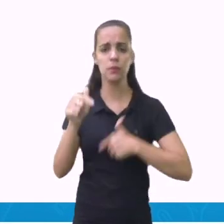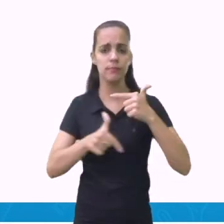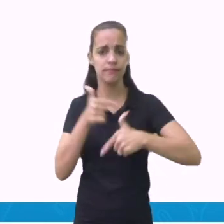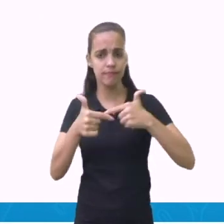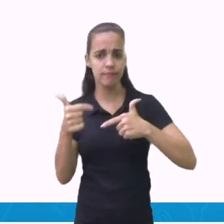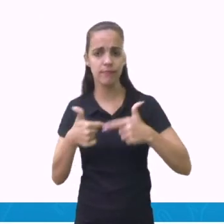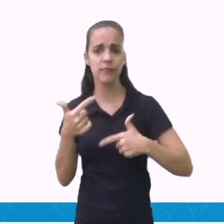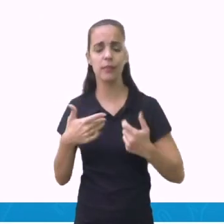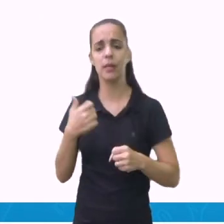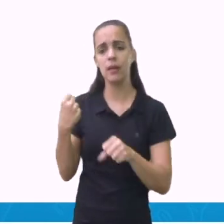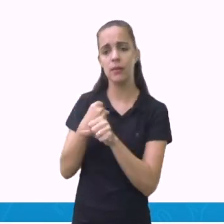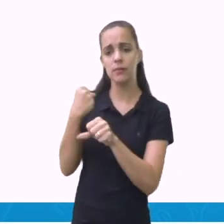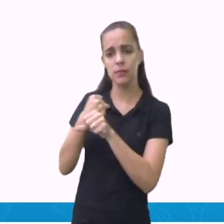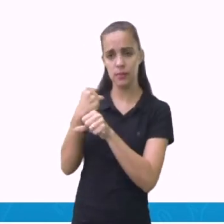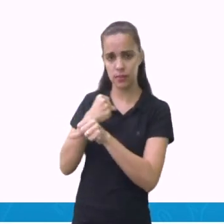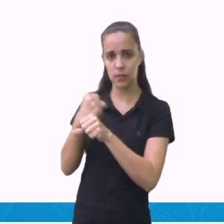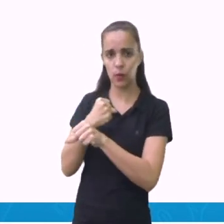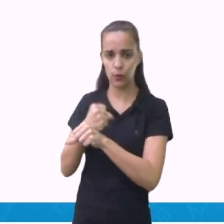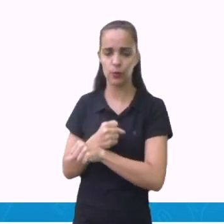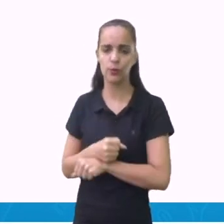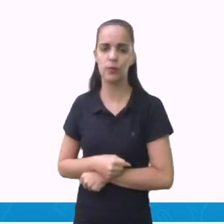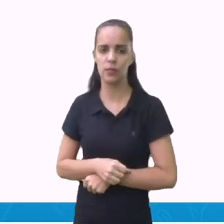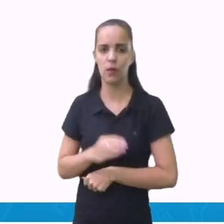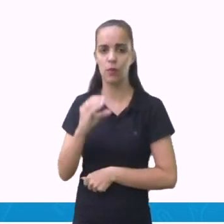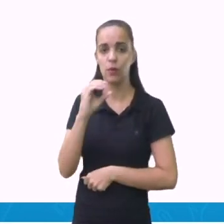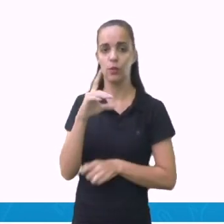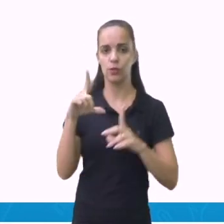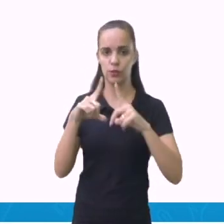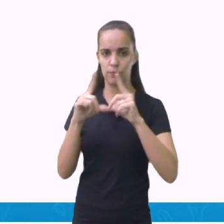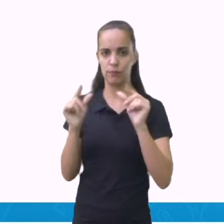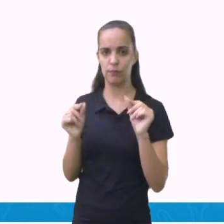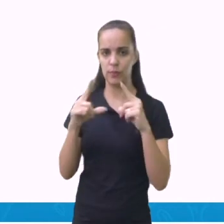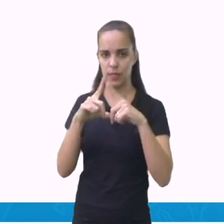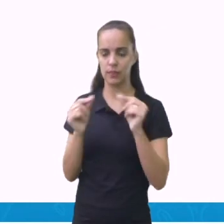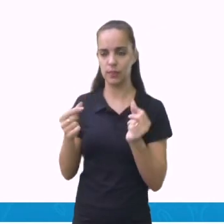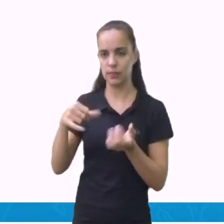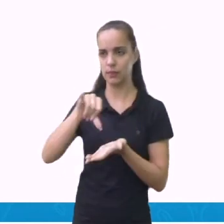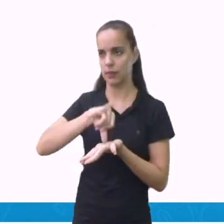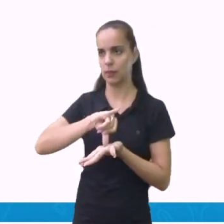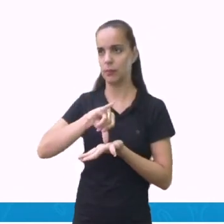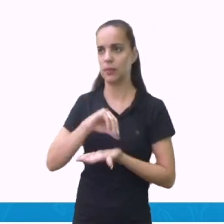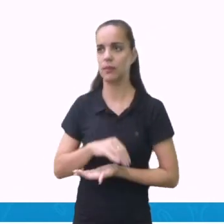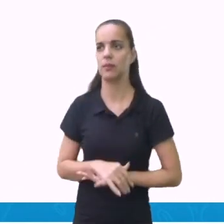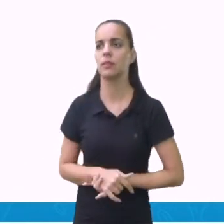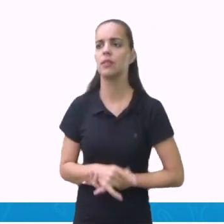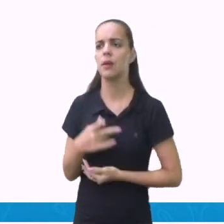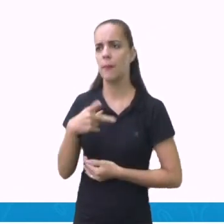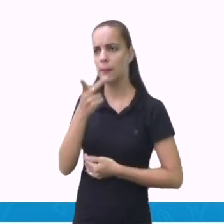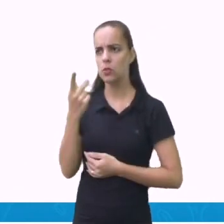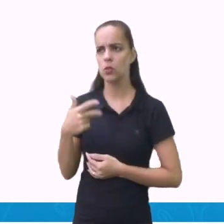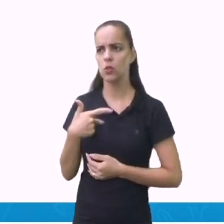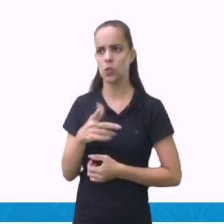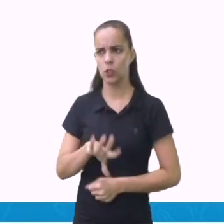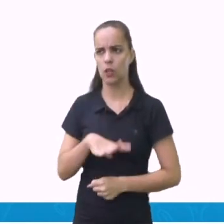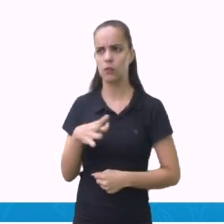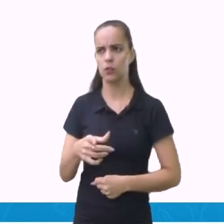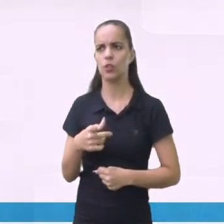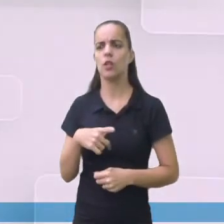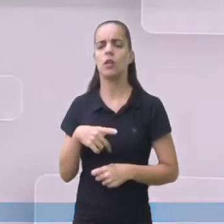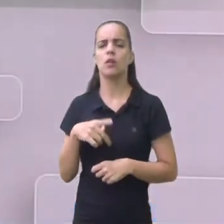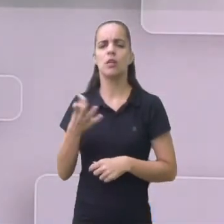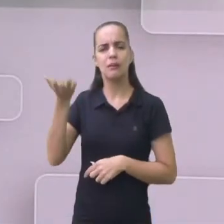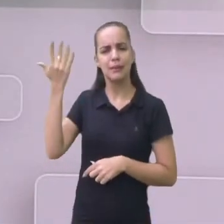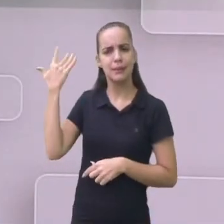capital do Distrito Federal. Então, eles deixaram a sua marca na história de Brasília, né? Os trabalhadores, os trabalhadores braçais,